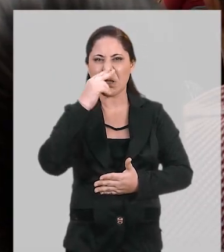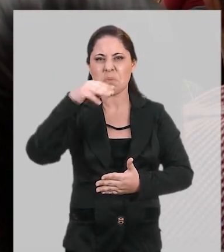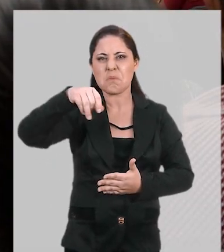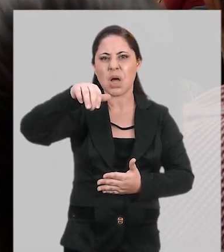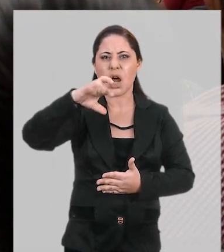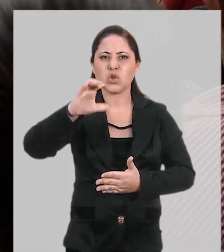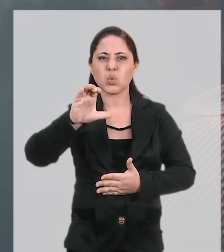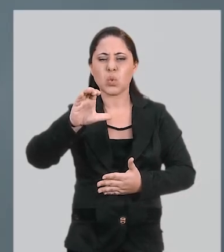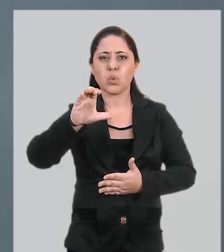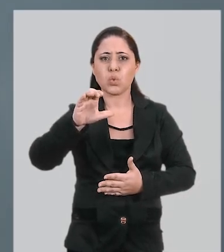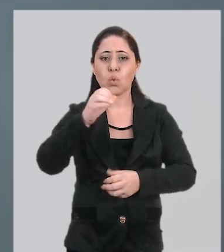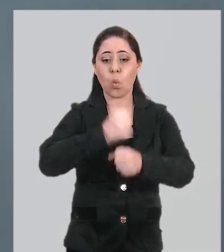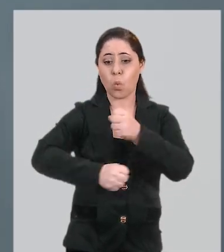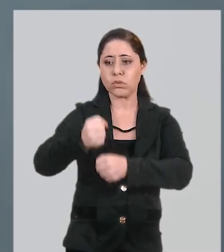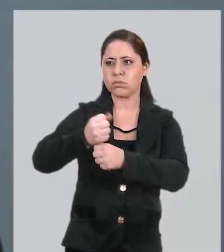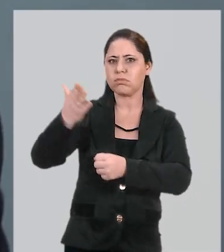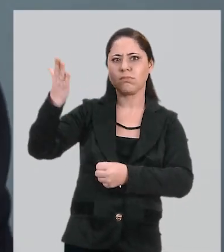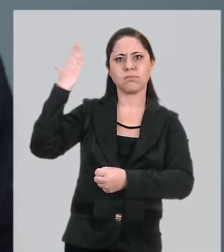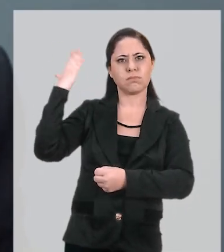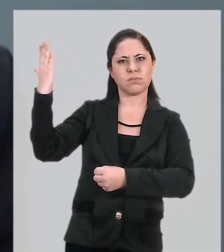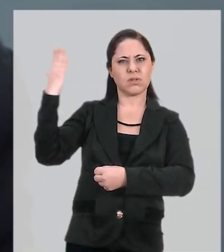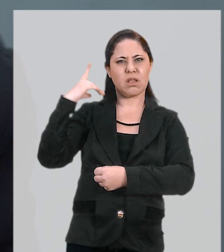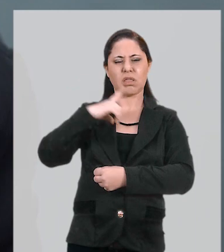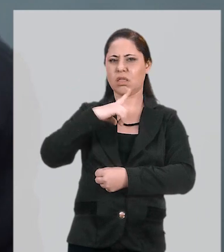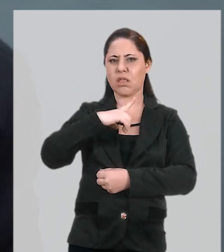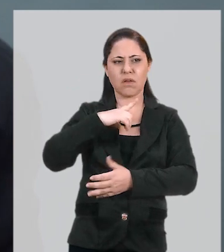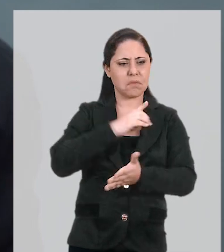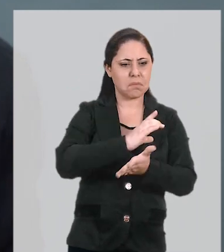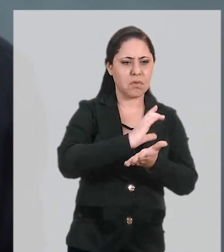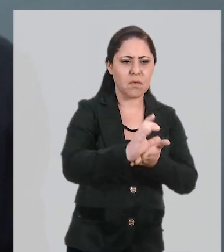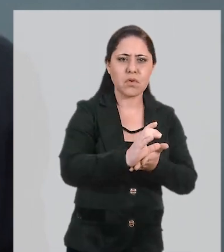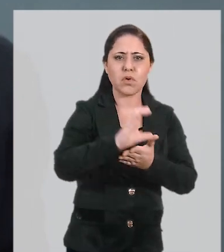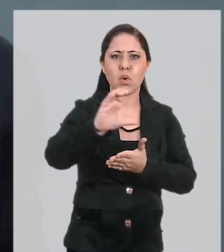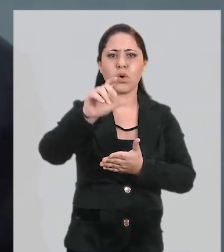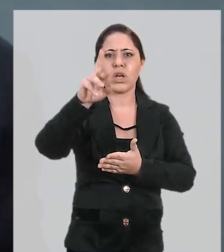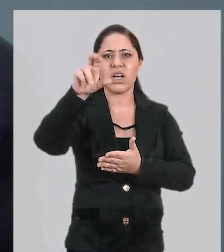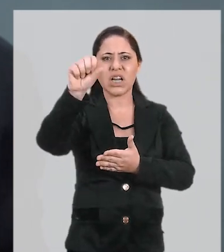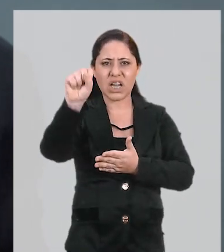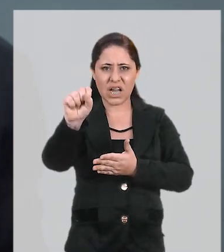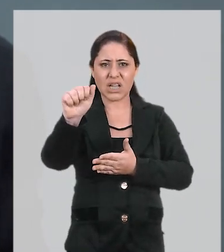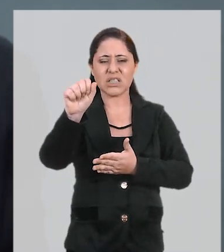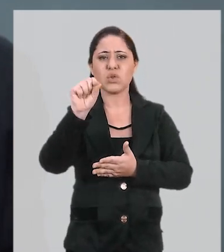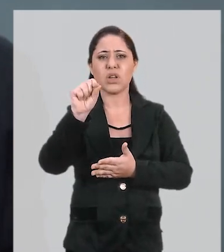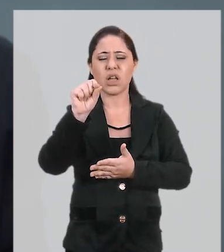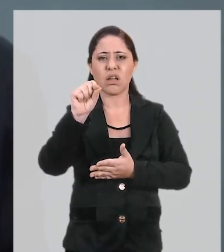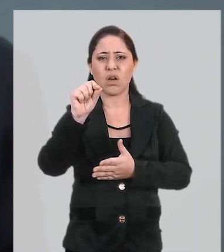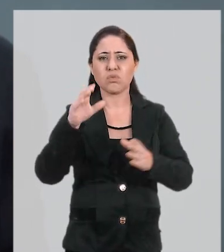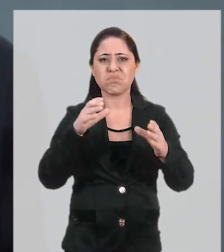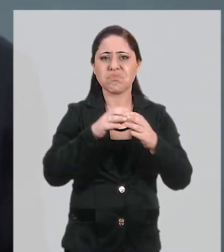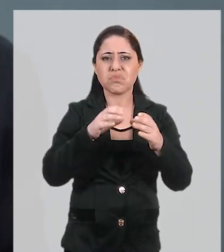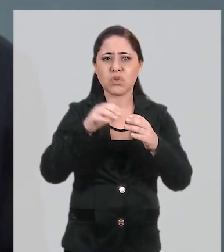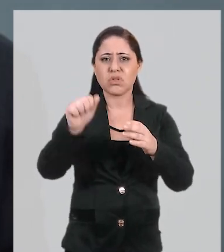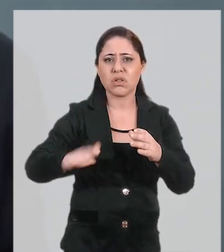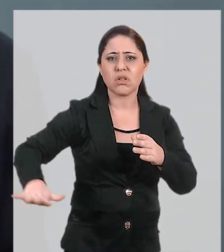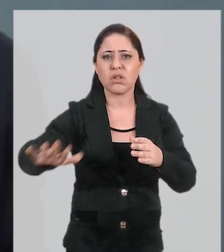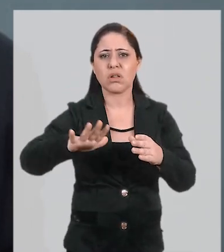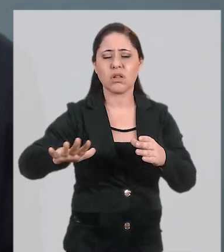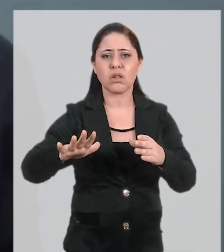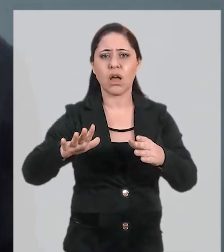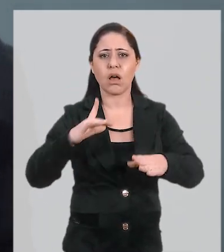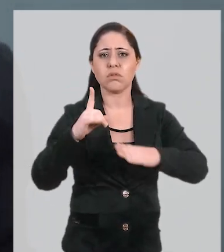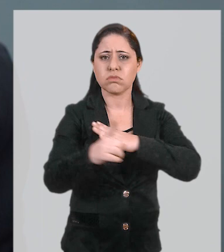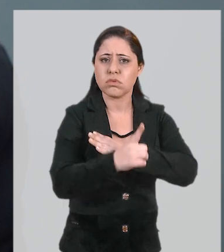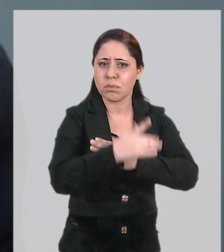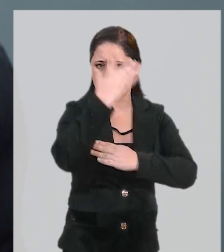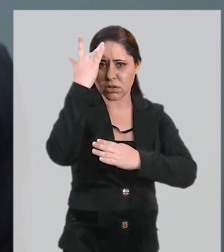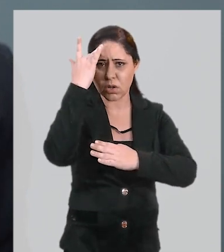de março do ano passado, né? Teve recurso de CRAS, que é o Centro de Referência da Assistência Social, que veio o